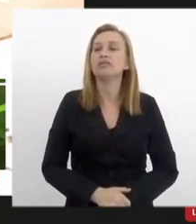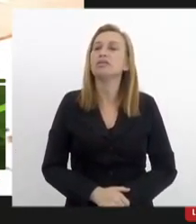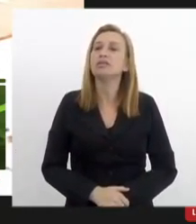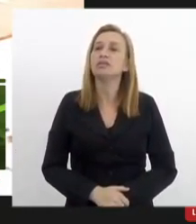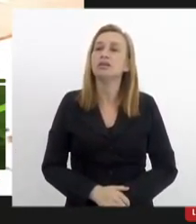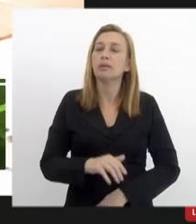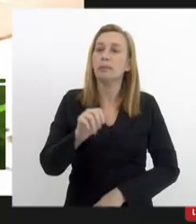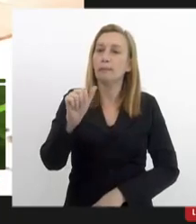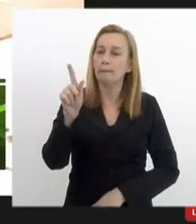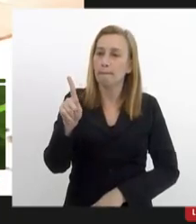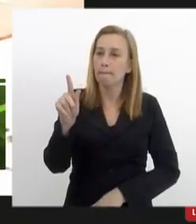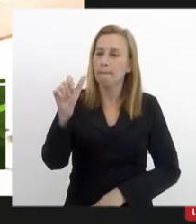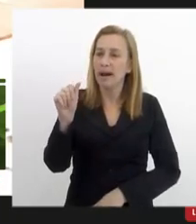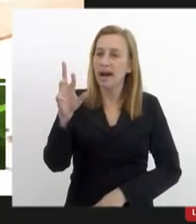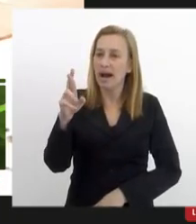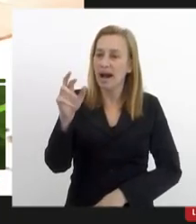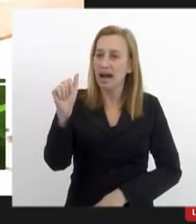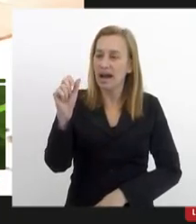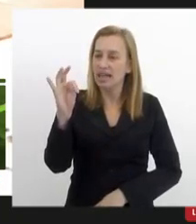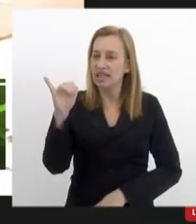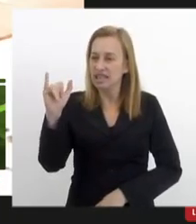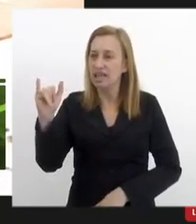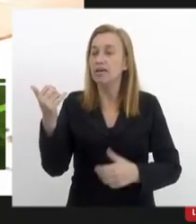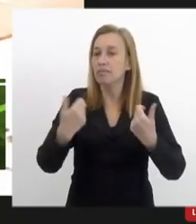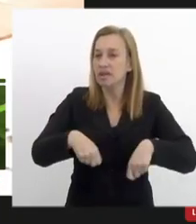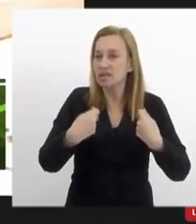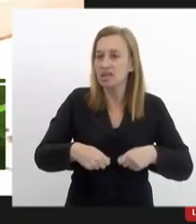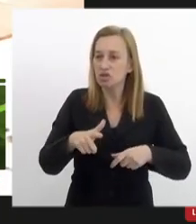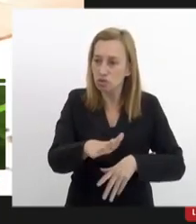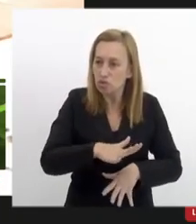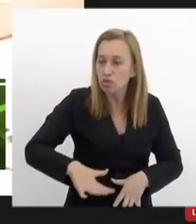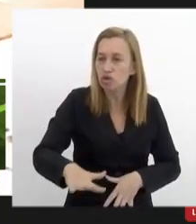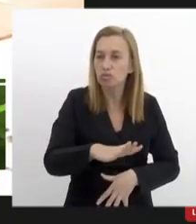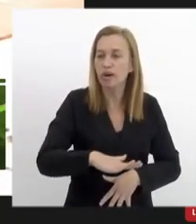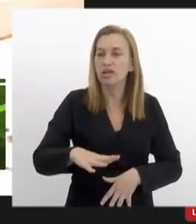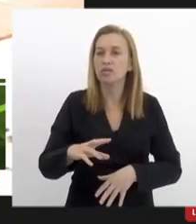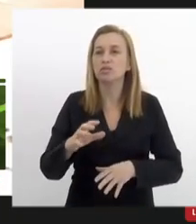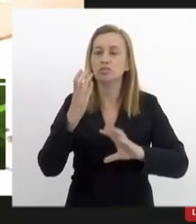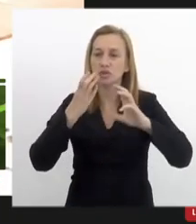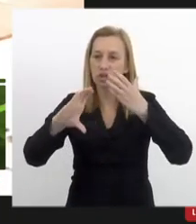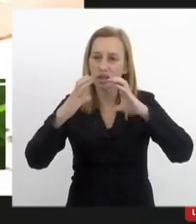Paraty precisa de um espaço musical tradicional.